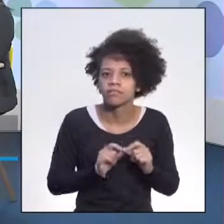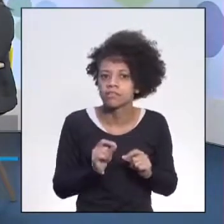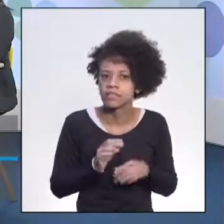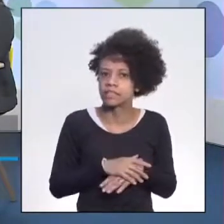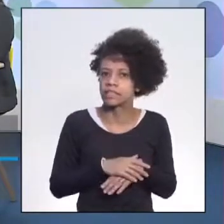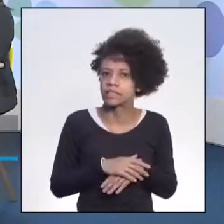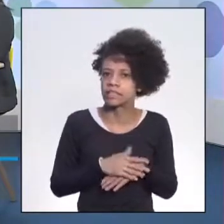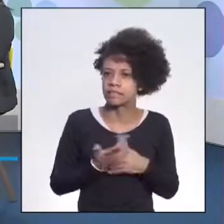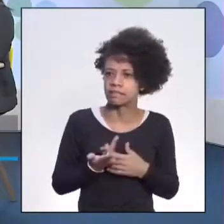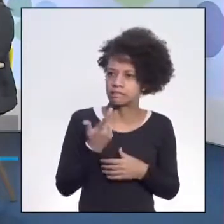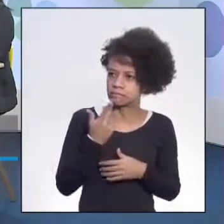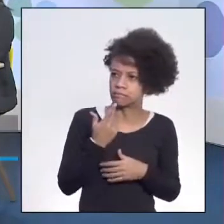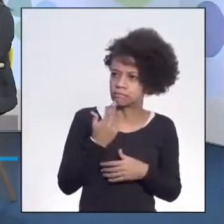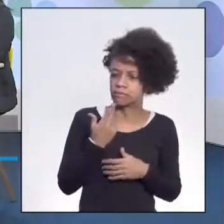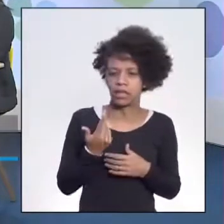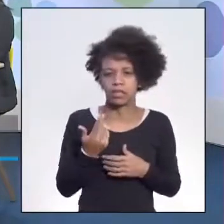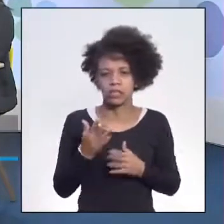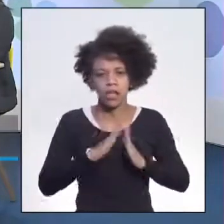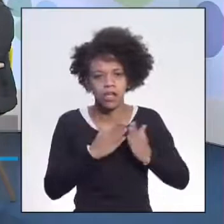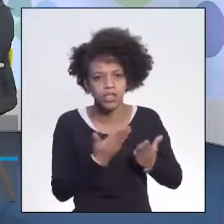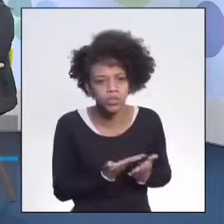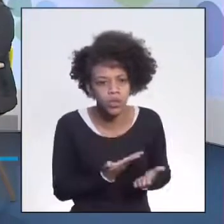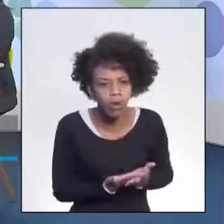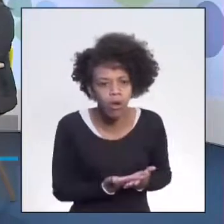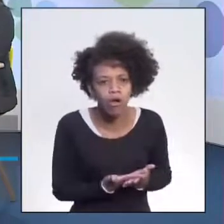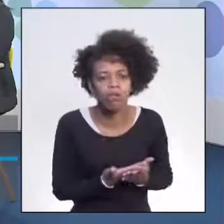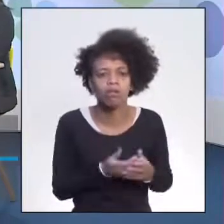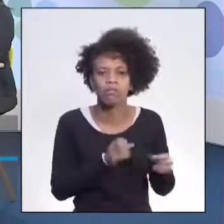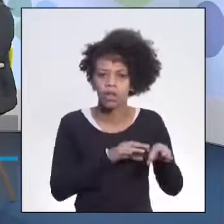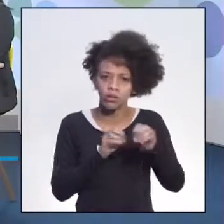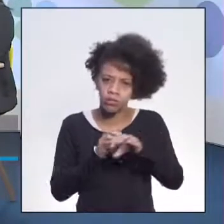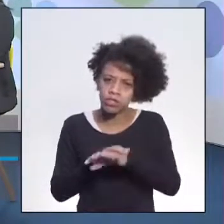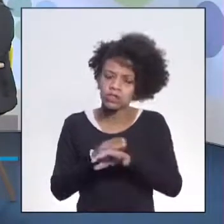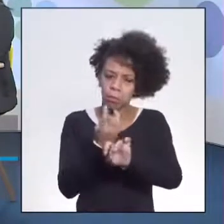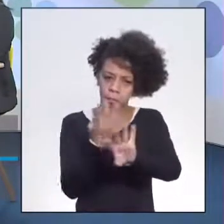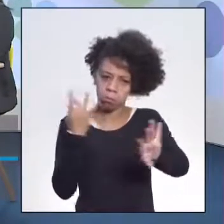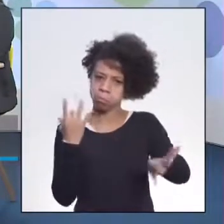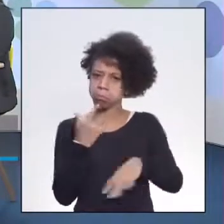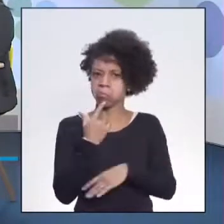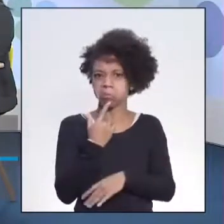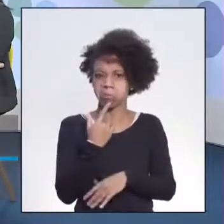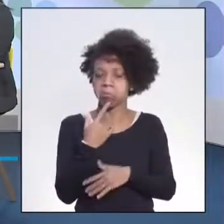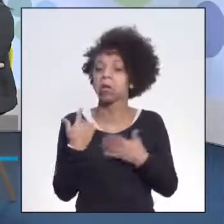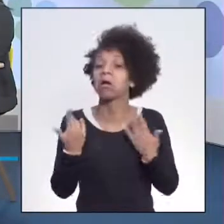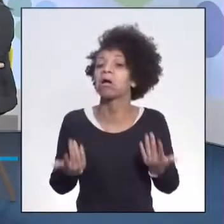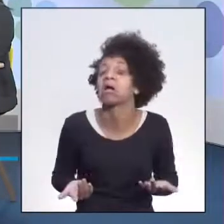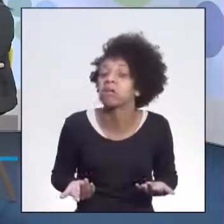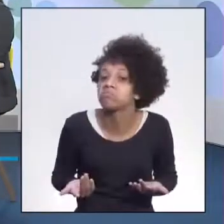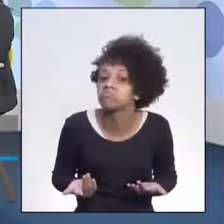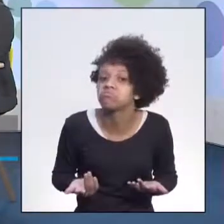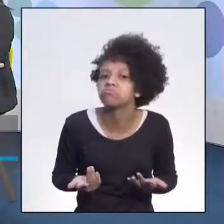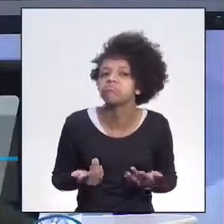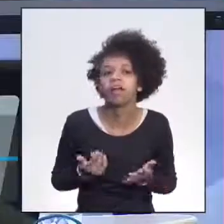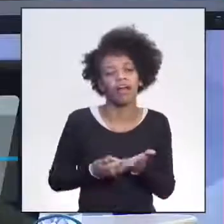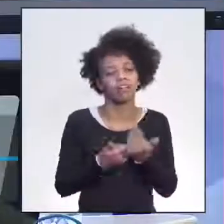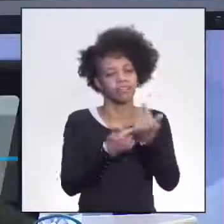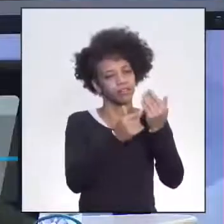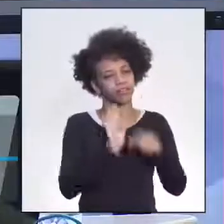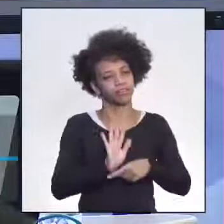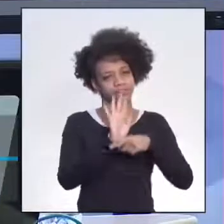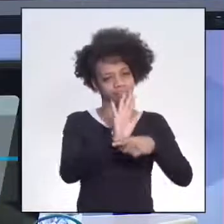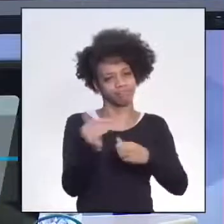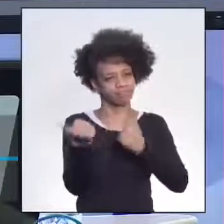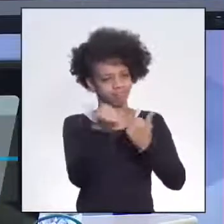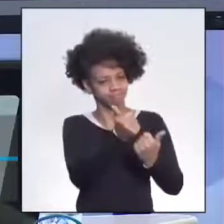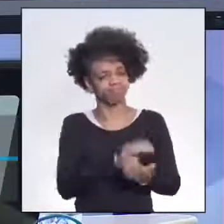gente em algum momento ia pensar que a escola, que a educação teria esse momento? E quem está a serviço disso? A tecnologia. Então, por isso que é